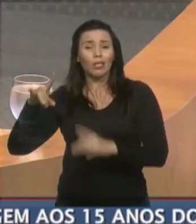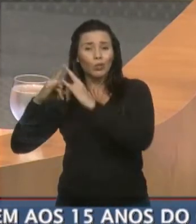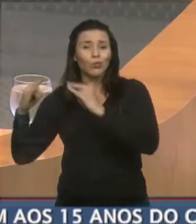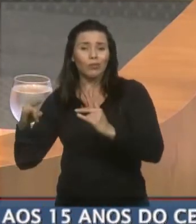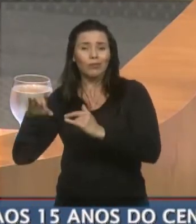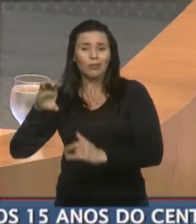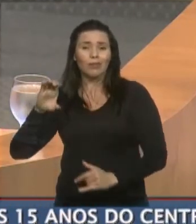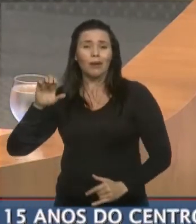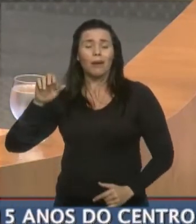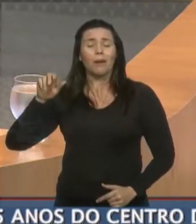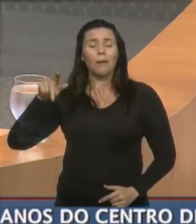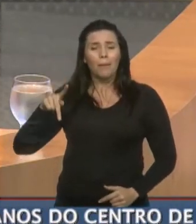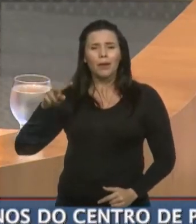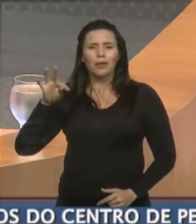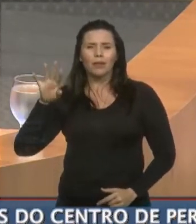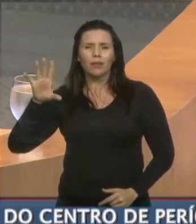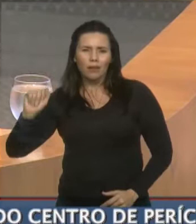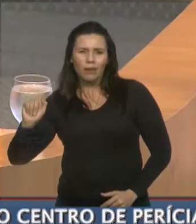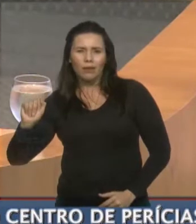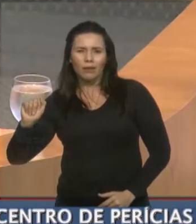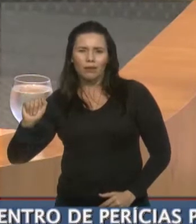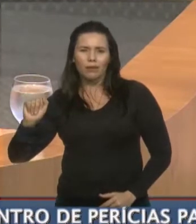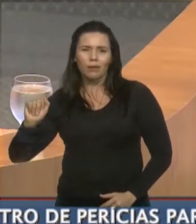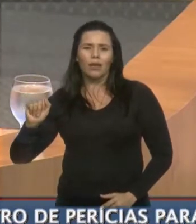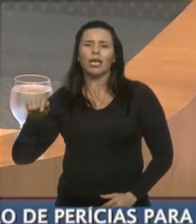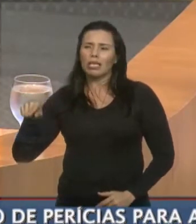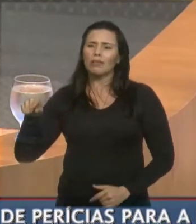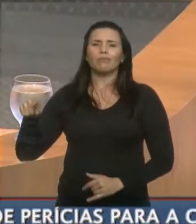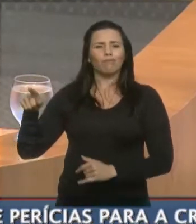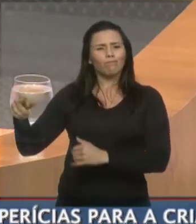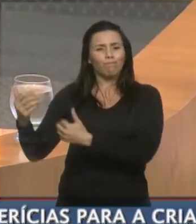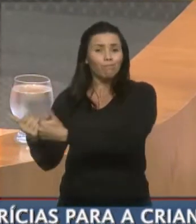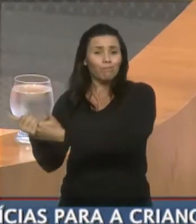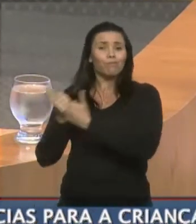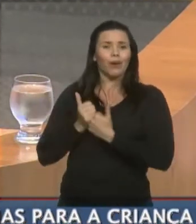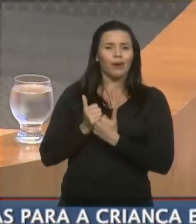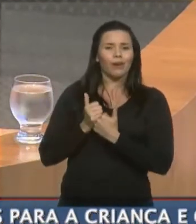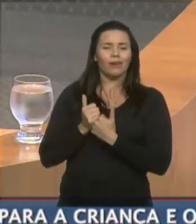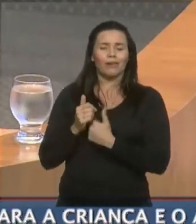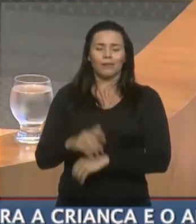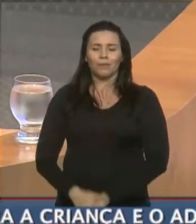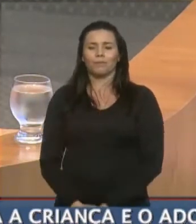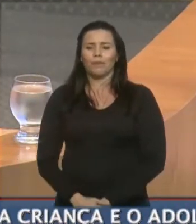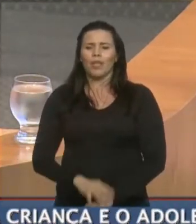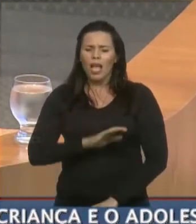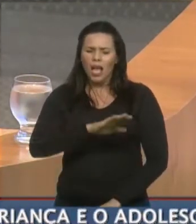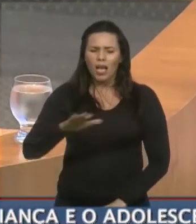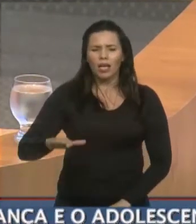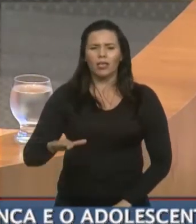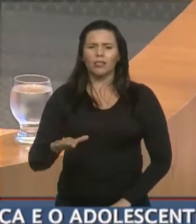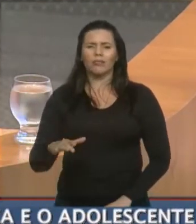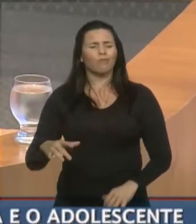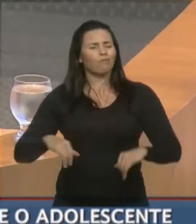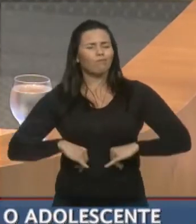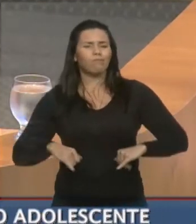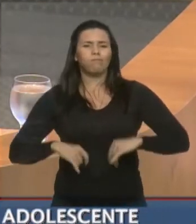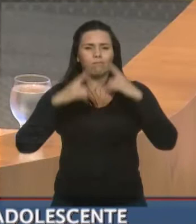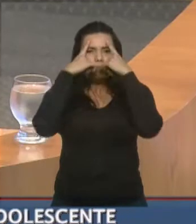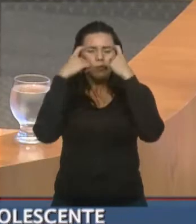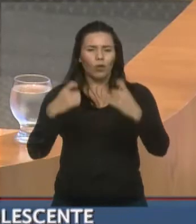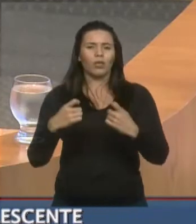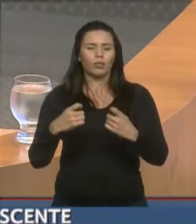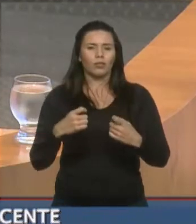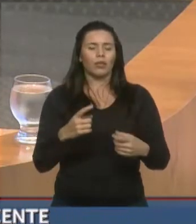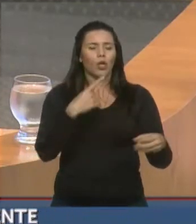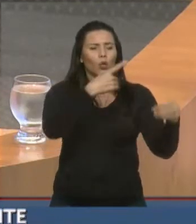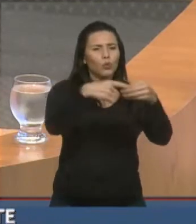trabalho não é tão conhecido como deveria, e crianças em situações de violência nos nossos 217 municípios podem não